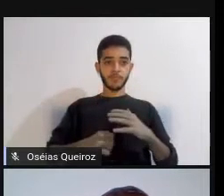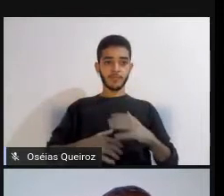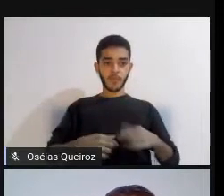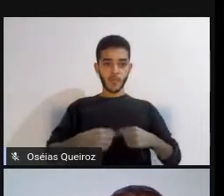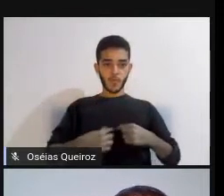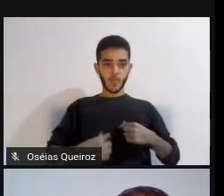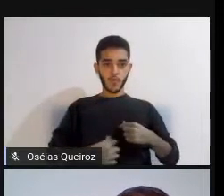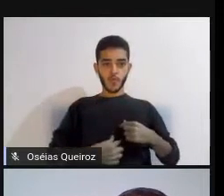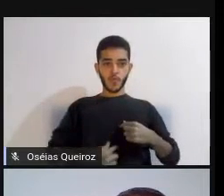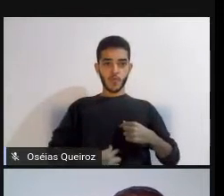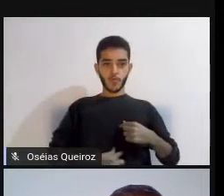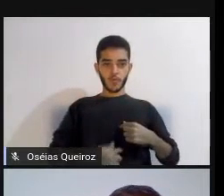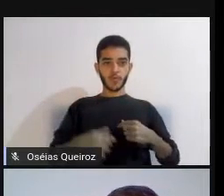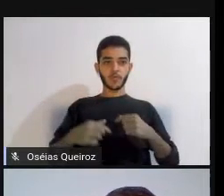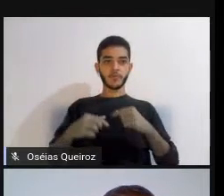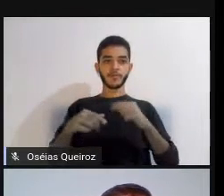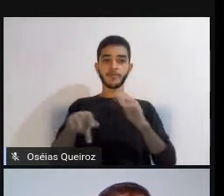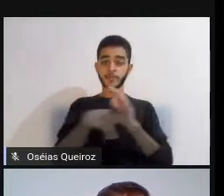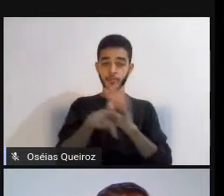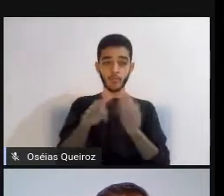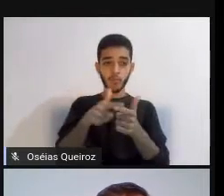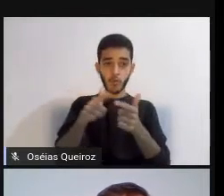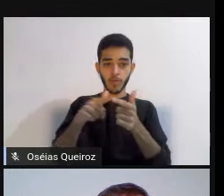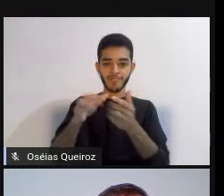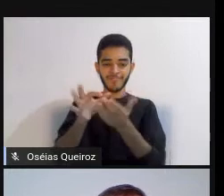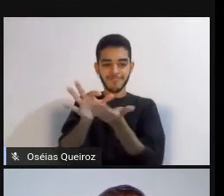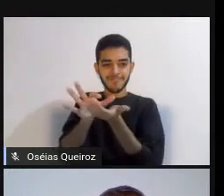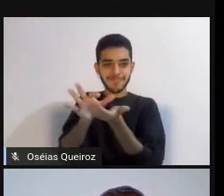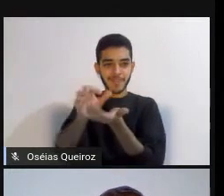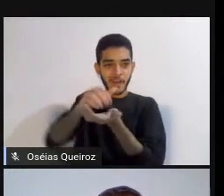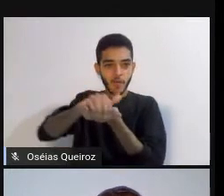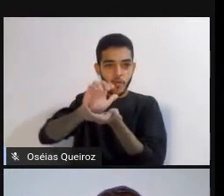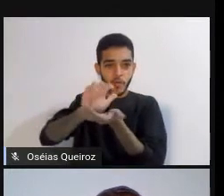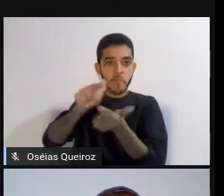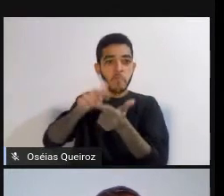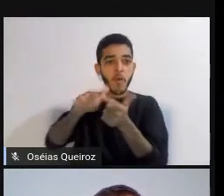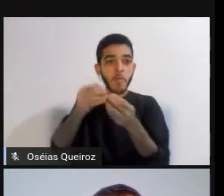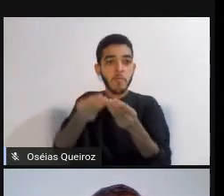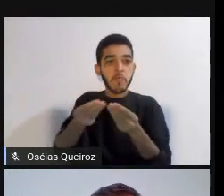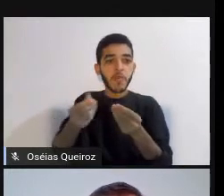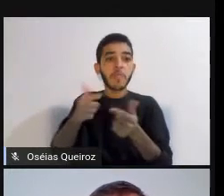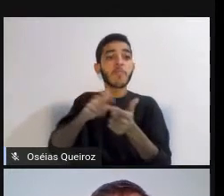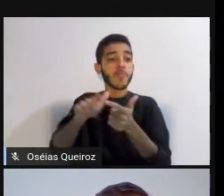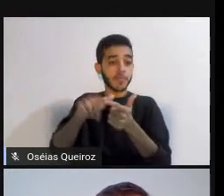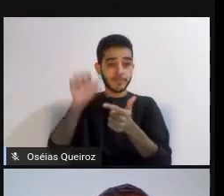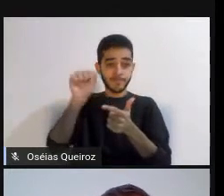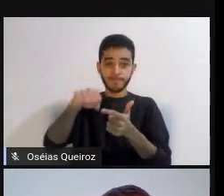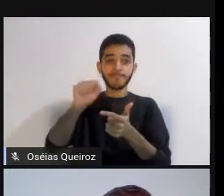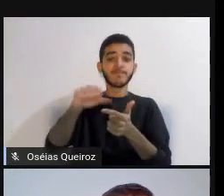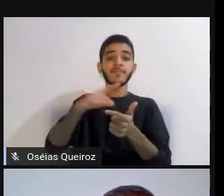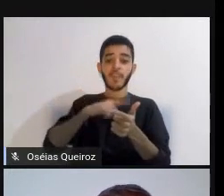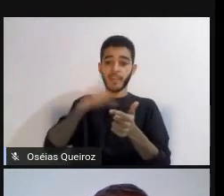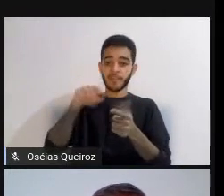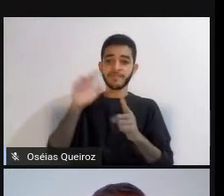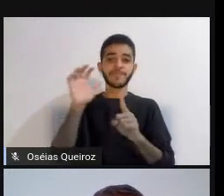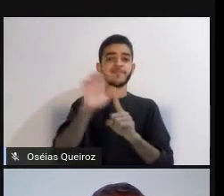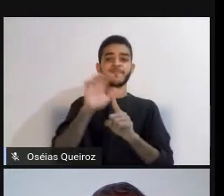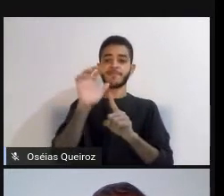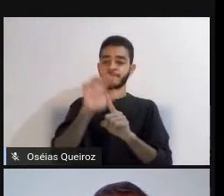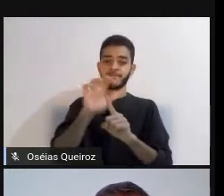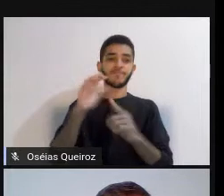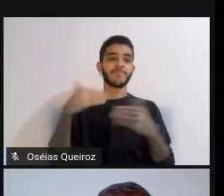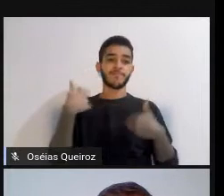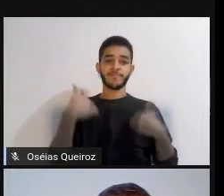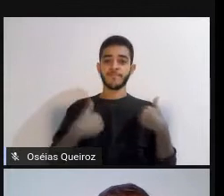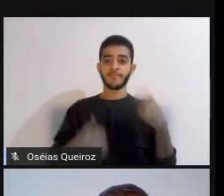pode causar lesão no tecido da ostra. Então, esses são considerados alguns dos impactos físicos causados